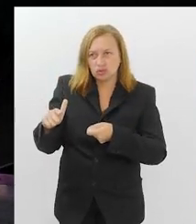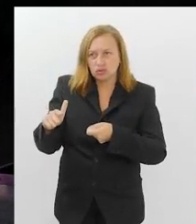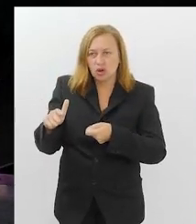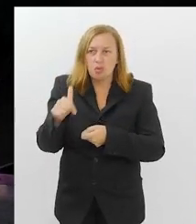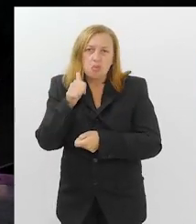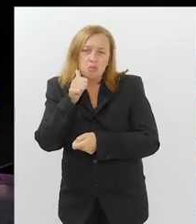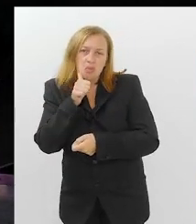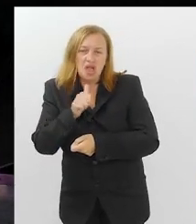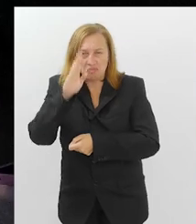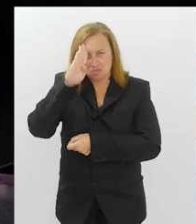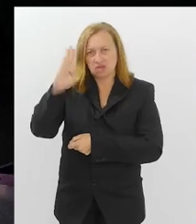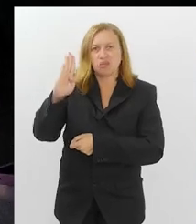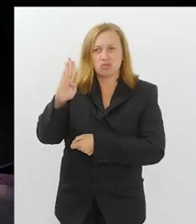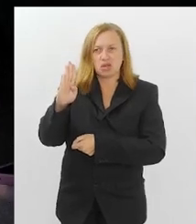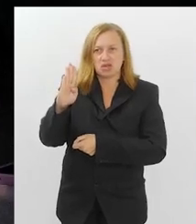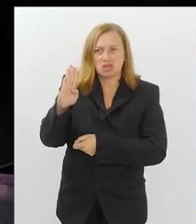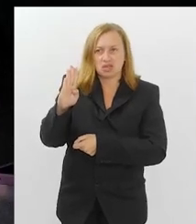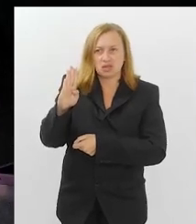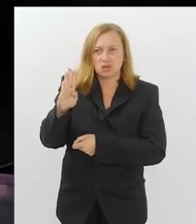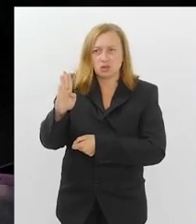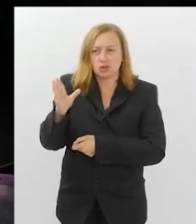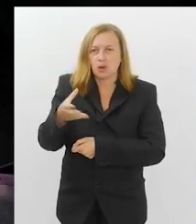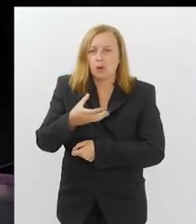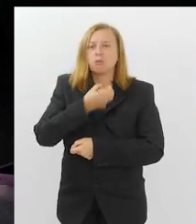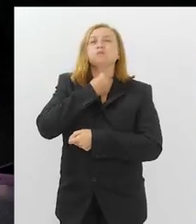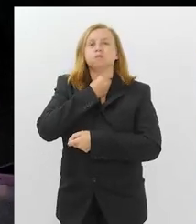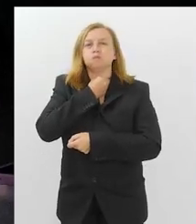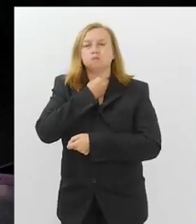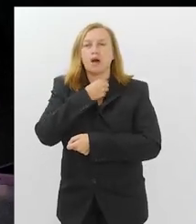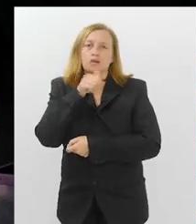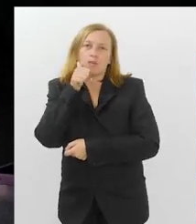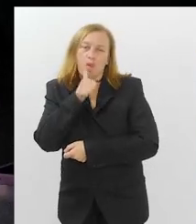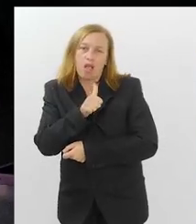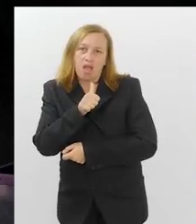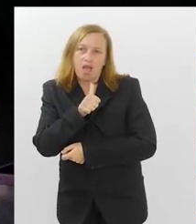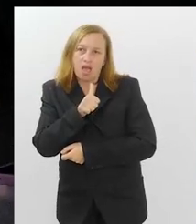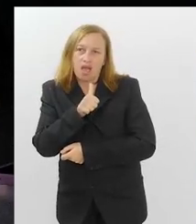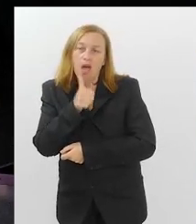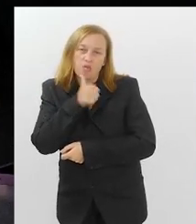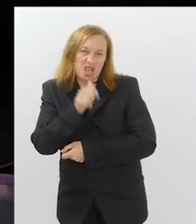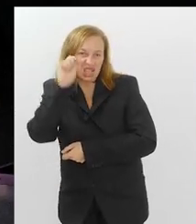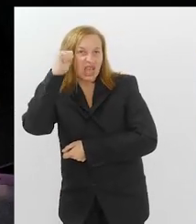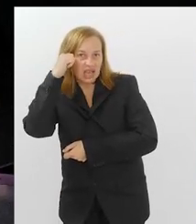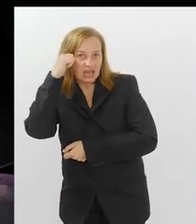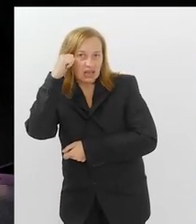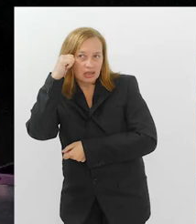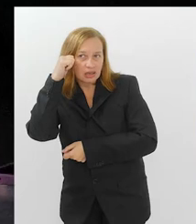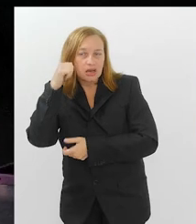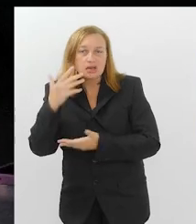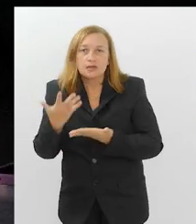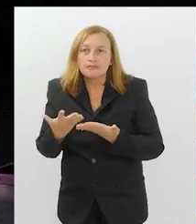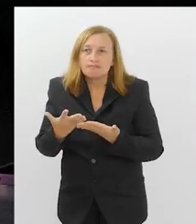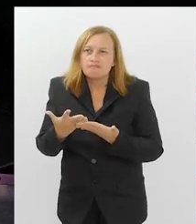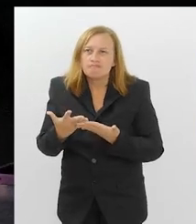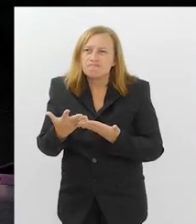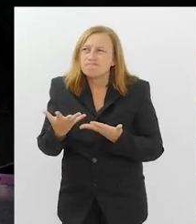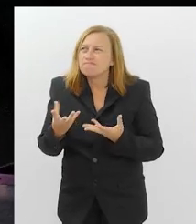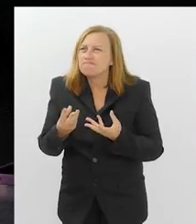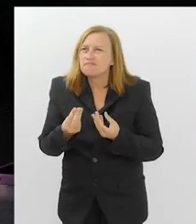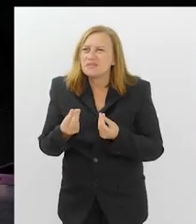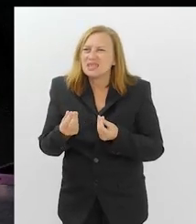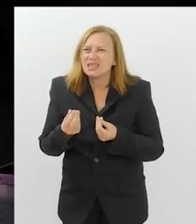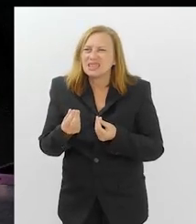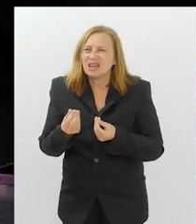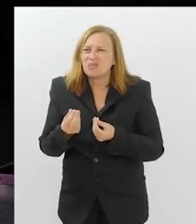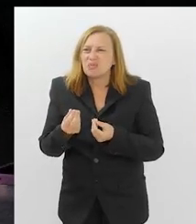tá, principalmente da mulher, né, do silenciamento dessa mulher, da mulher negra, ainda